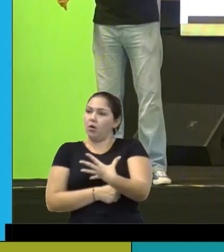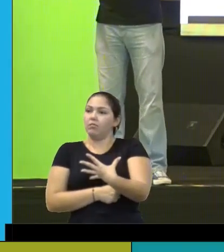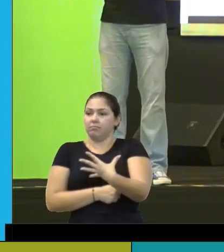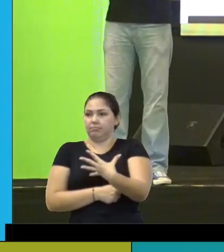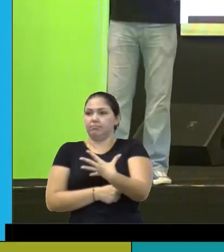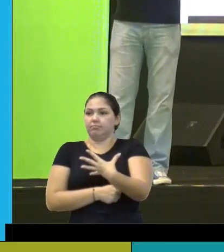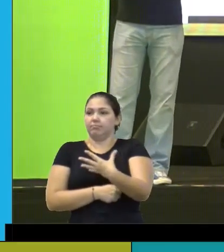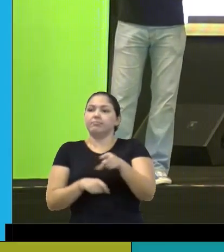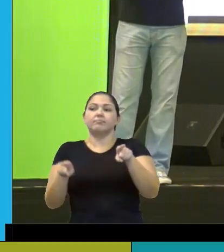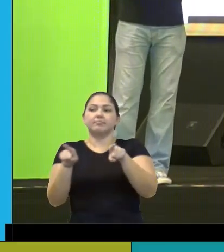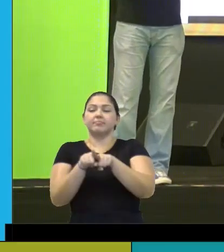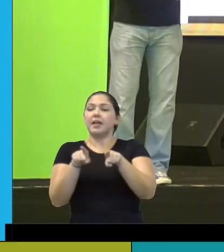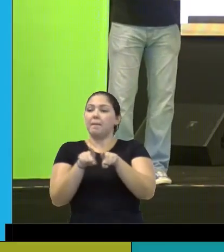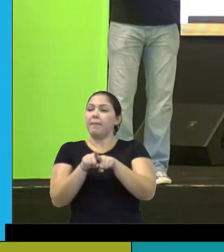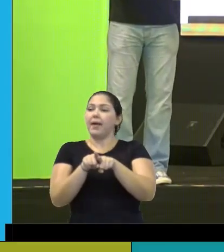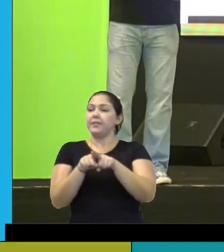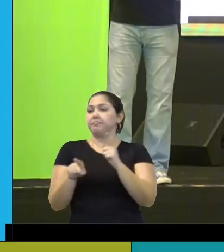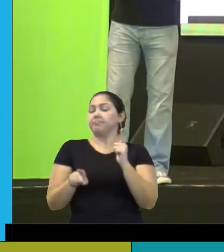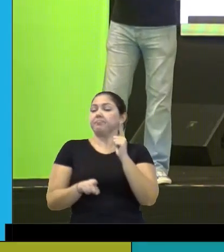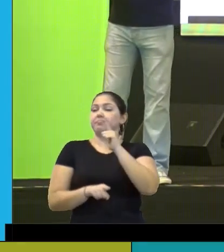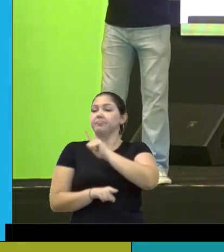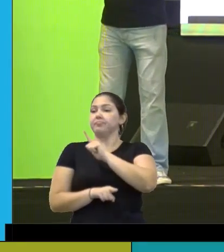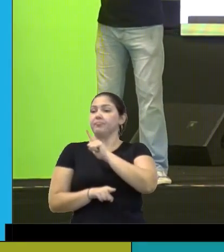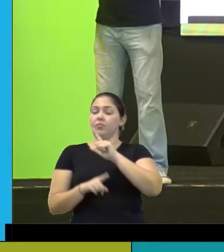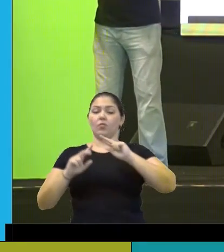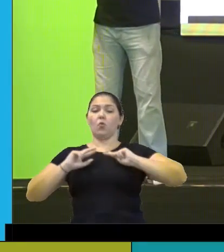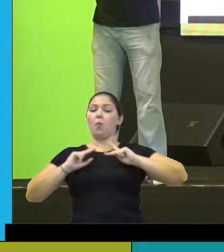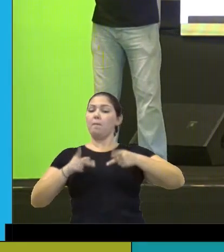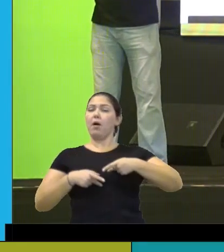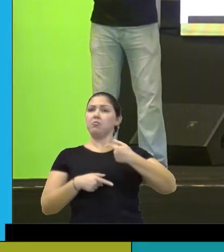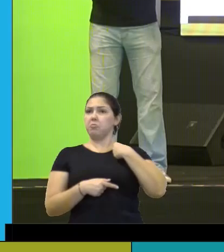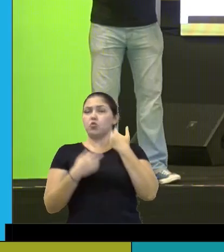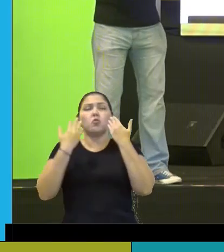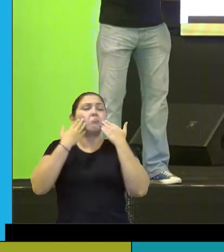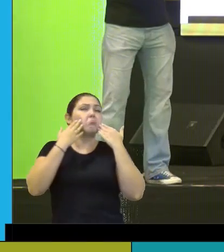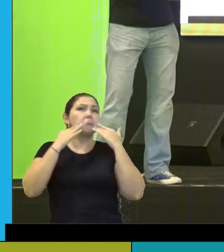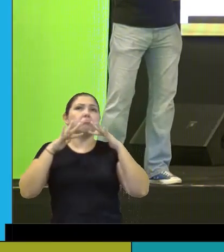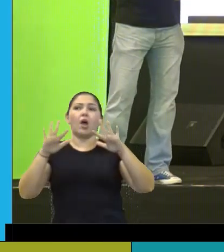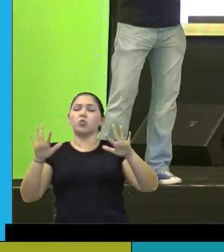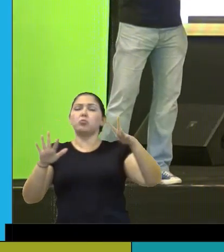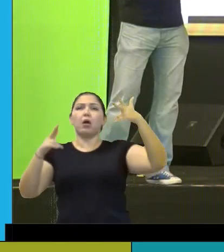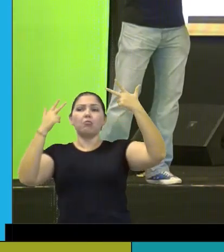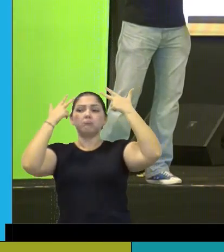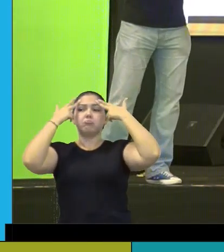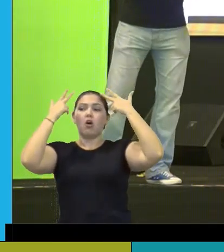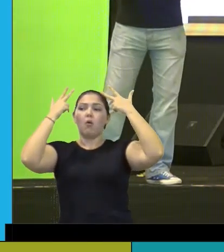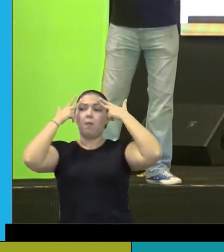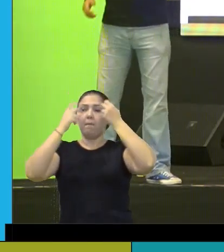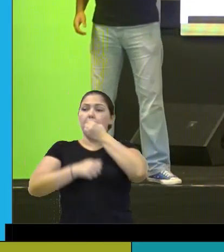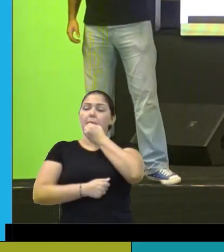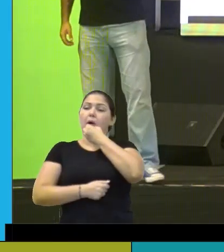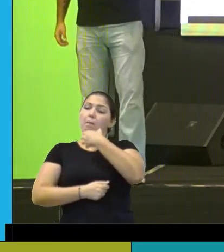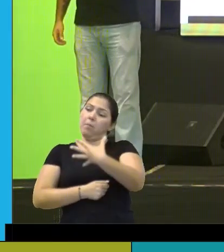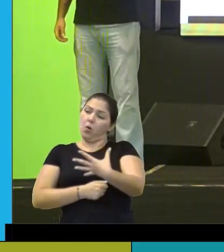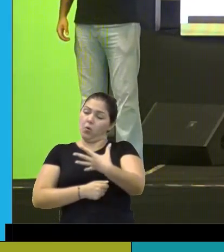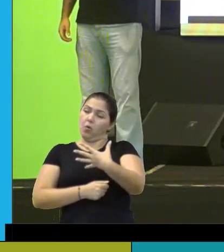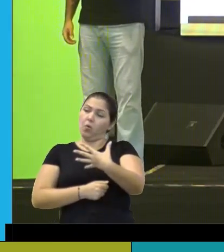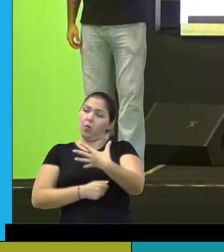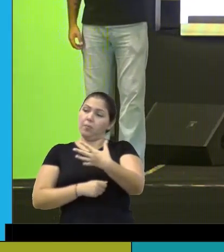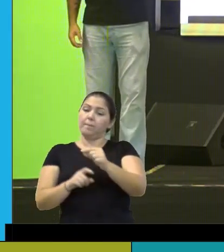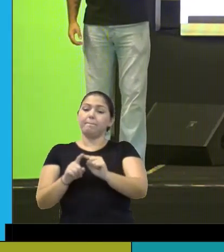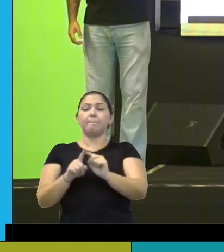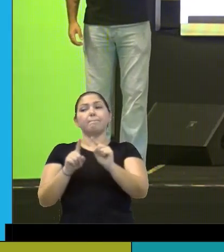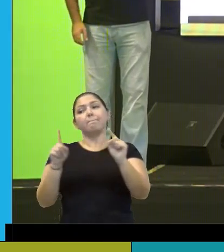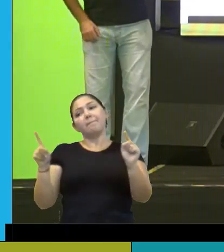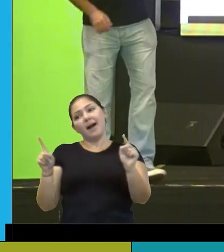em sociedade é considerar que o homem ele é bom por natureza. Vocês entendem isso? Mas isso também é uma